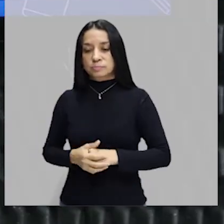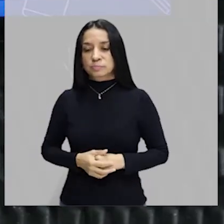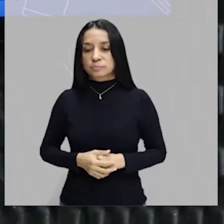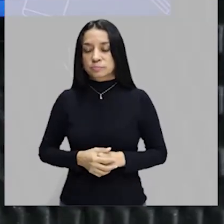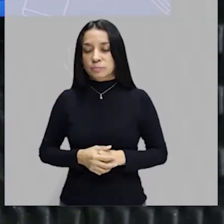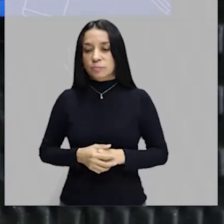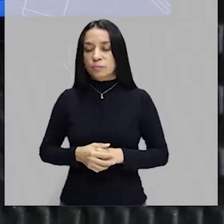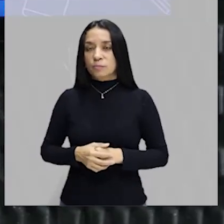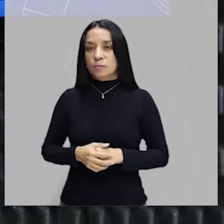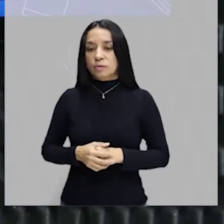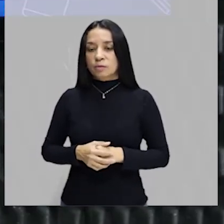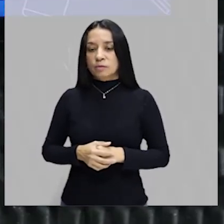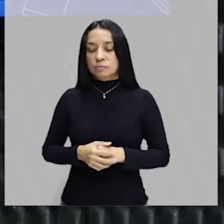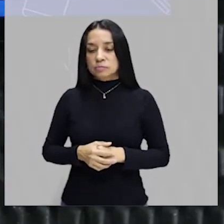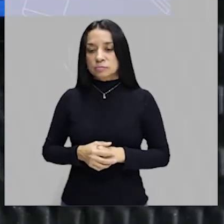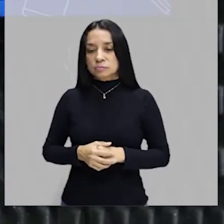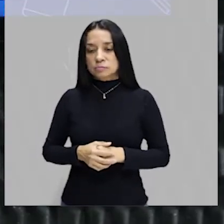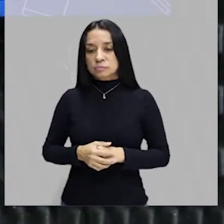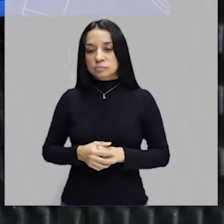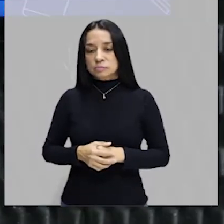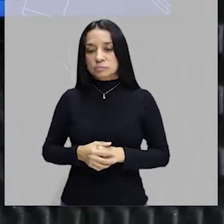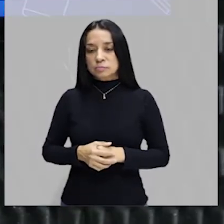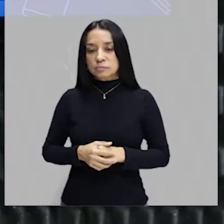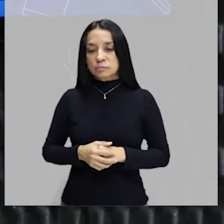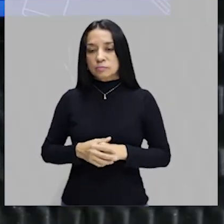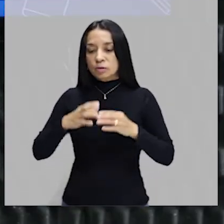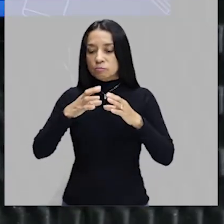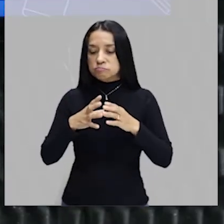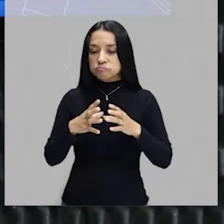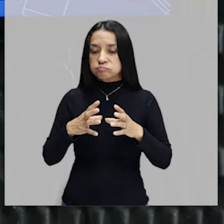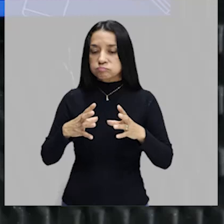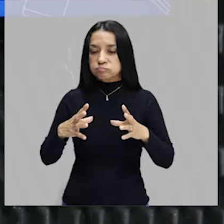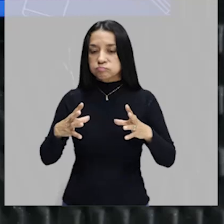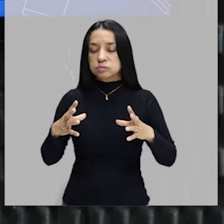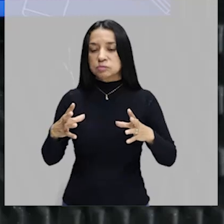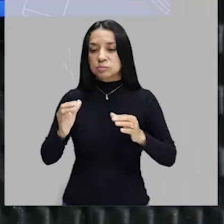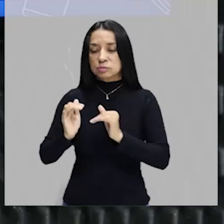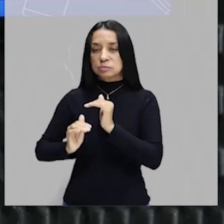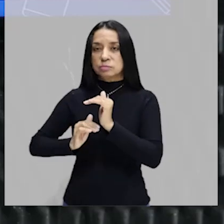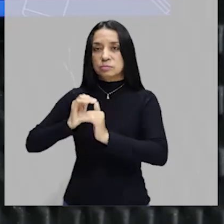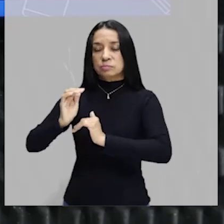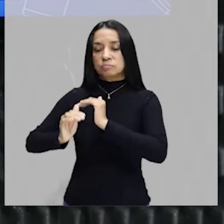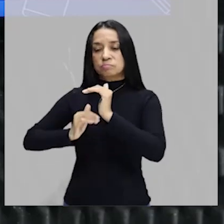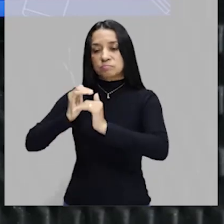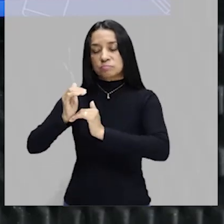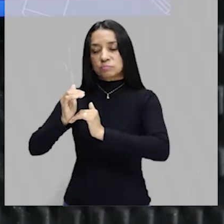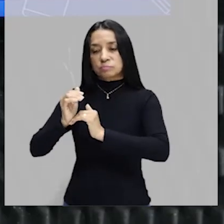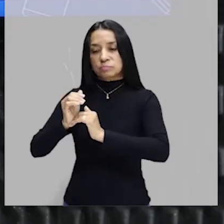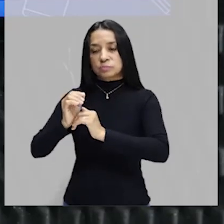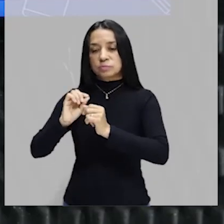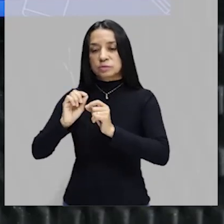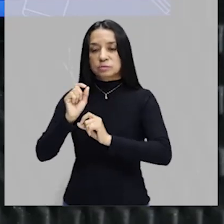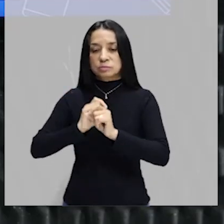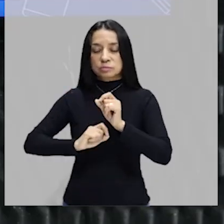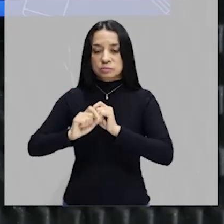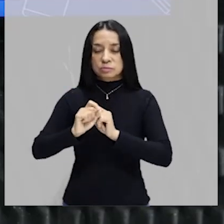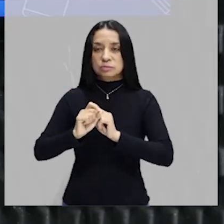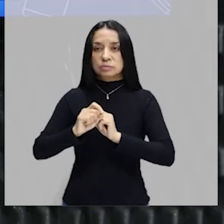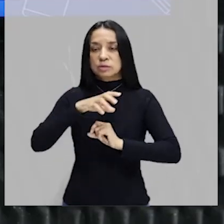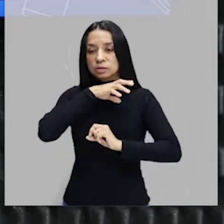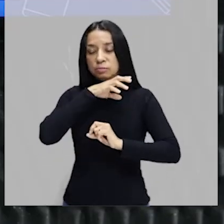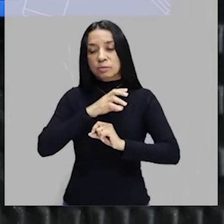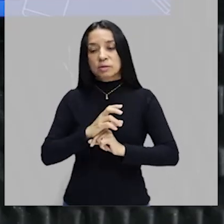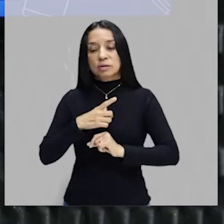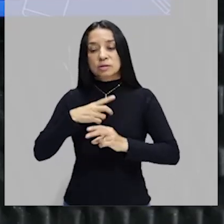esse crescimento que o encéfalo ele foi tendo ao longo do processo evolutivo fez com que esses animais